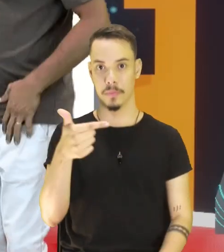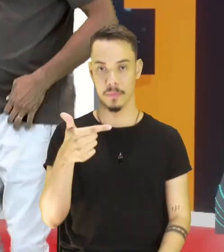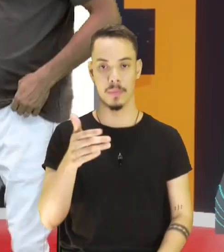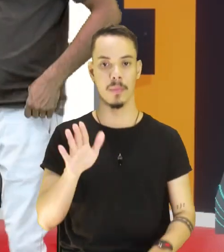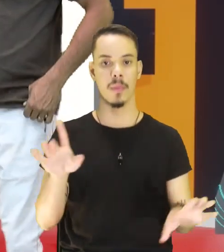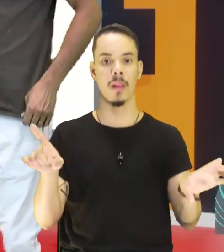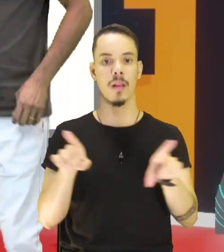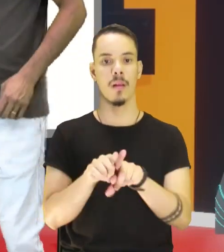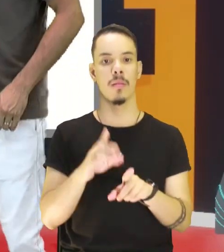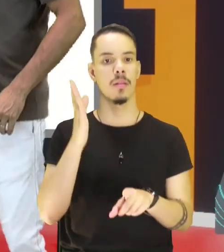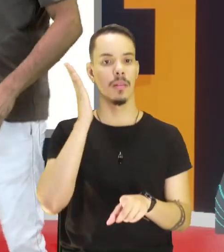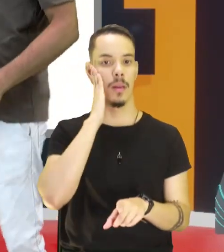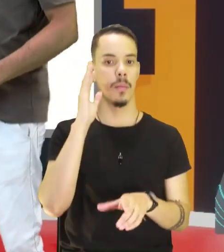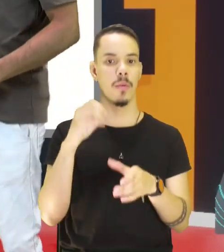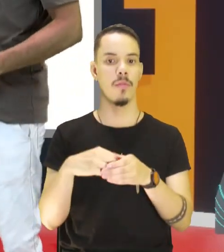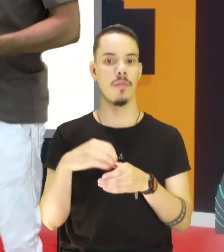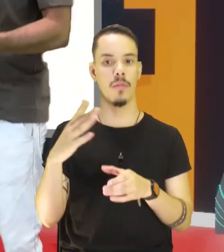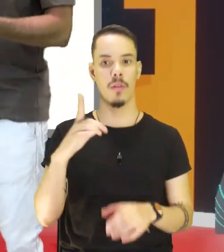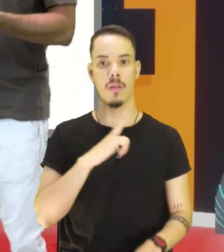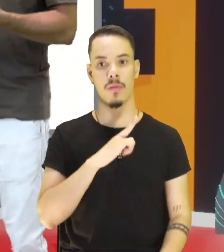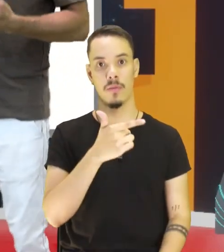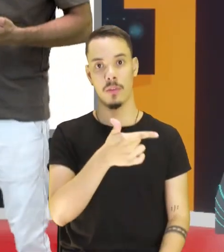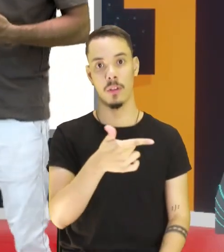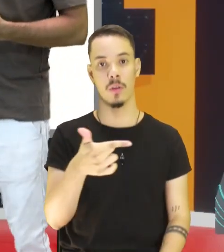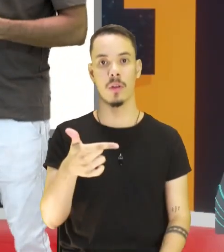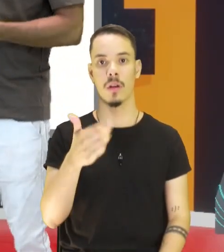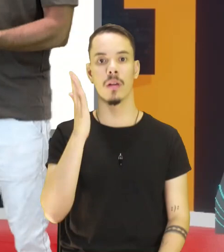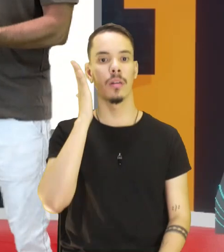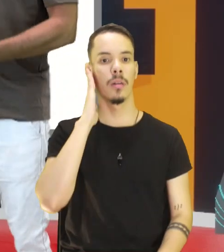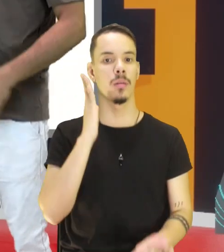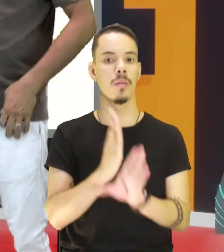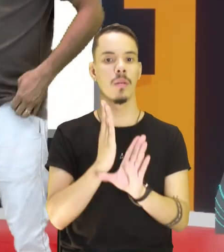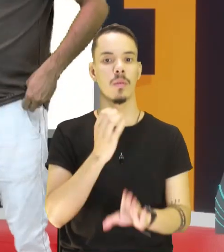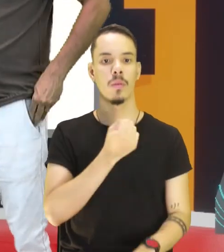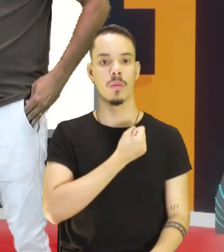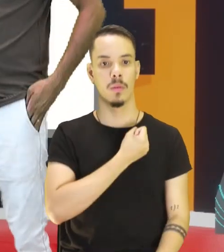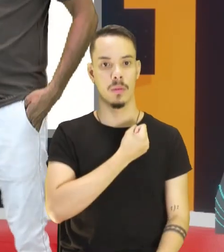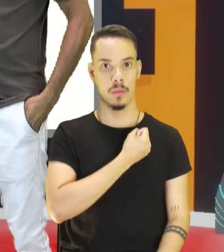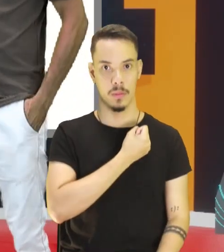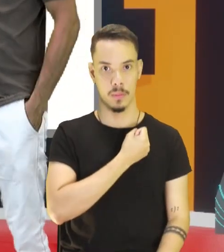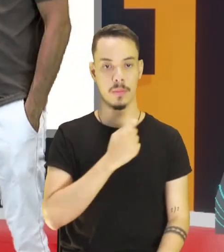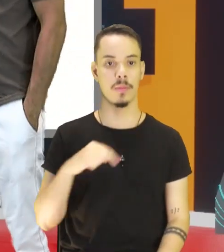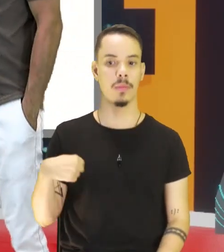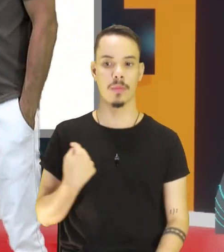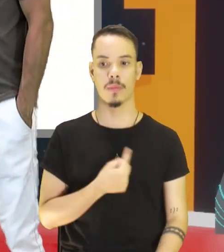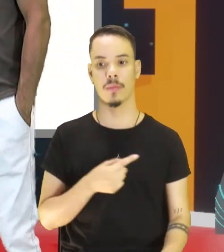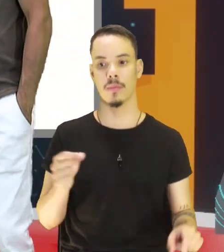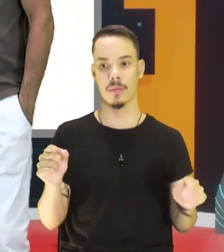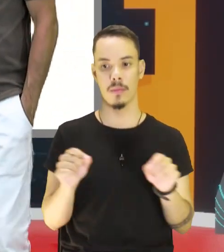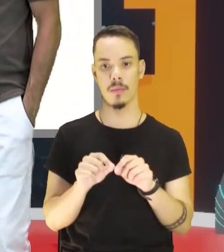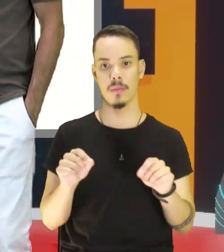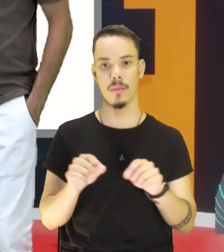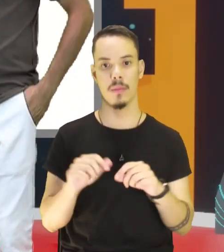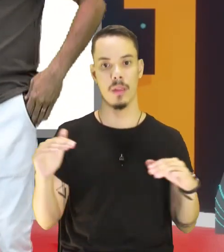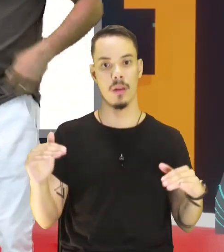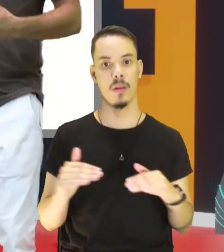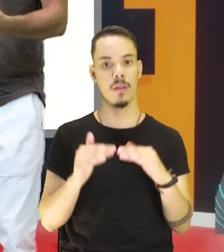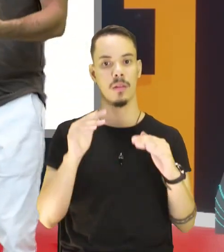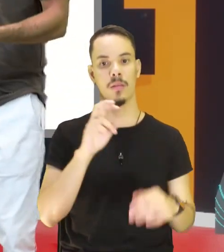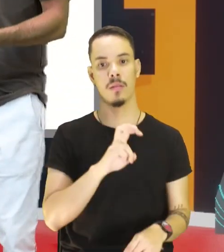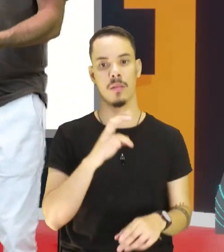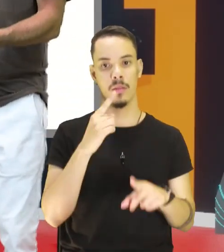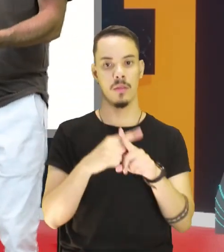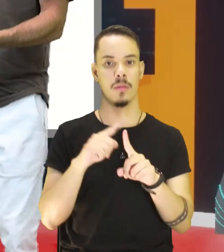sabe que lá fora saiu 22. E quer descobrir que número entrou. Como é que eu faço isso? Então agora a gente pode igualar o 5x mais 2